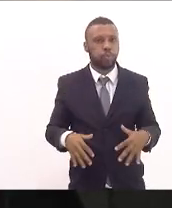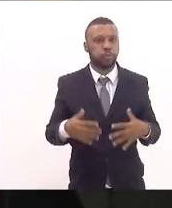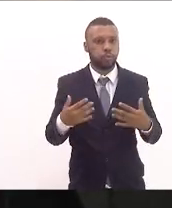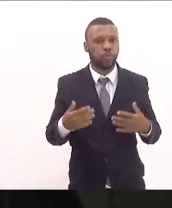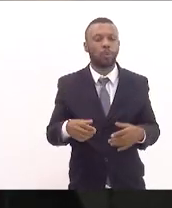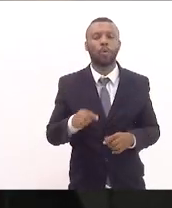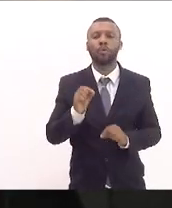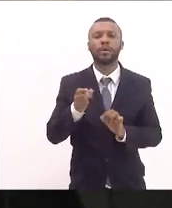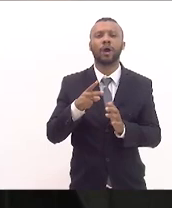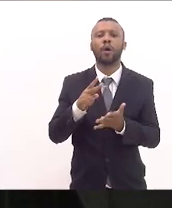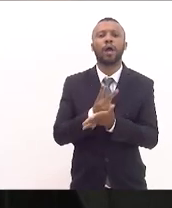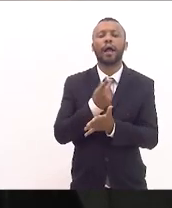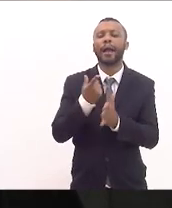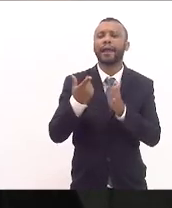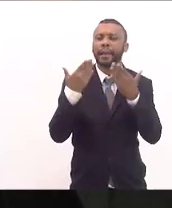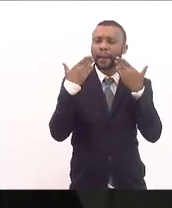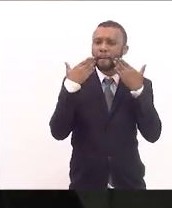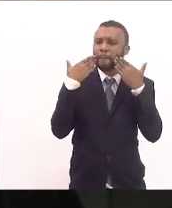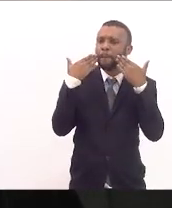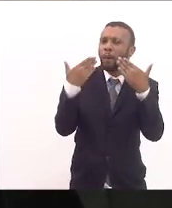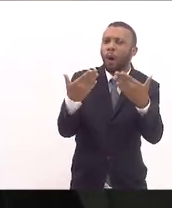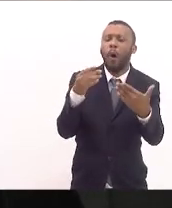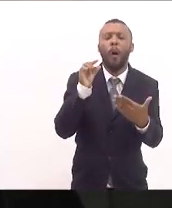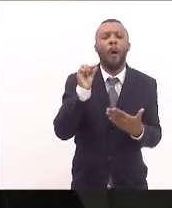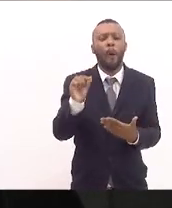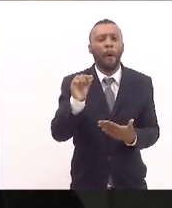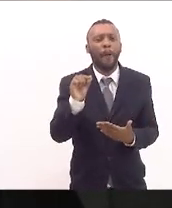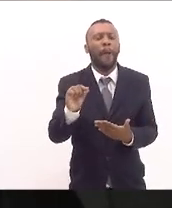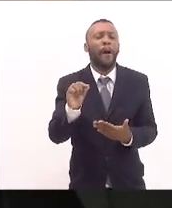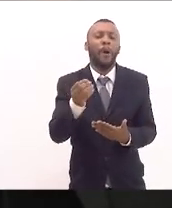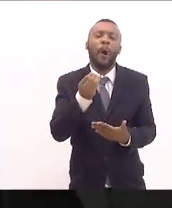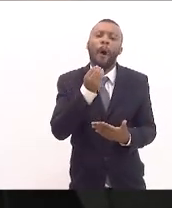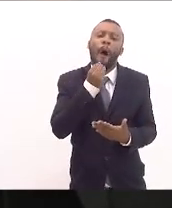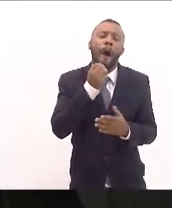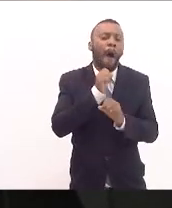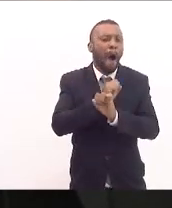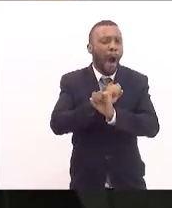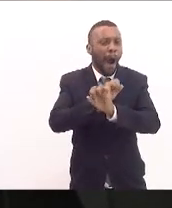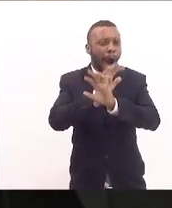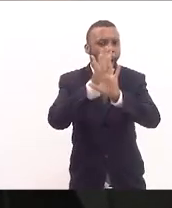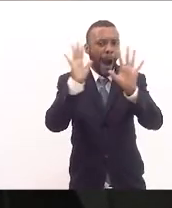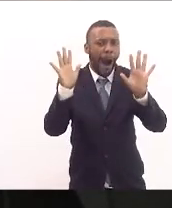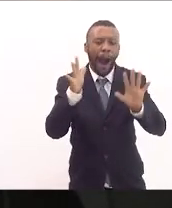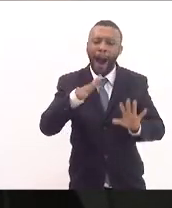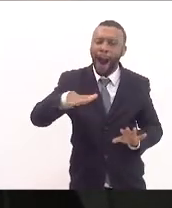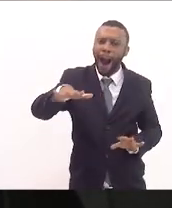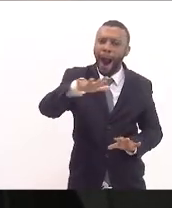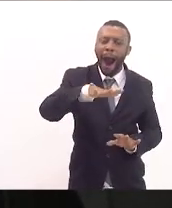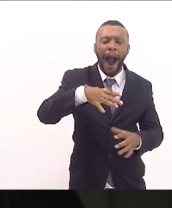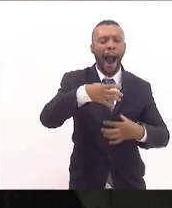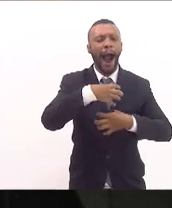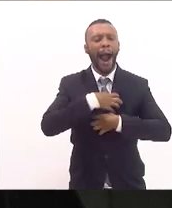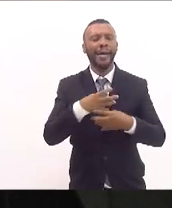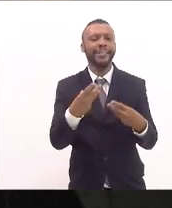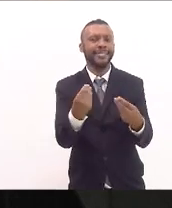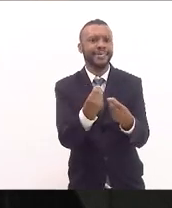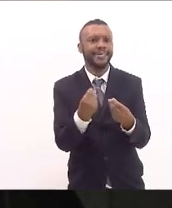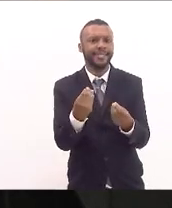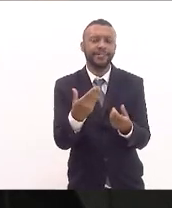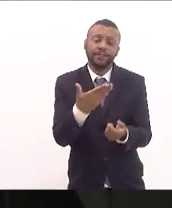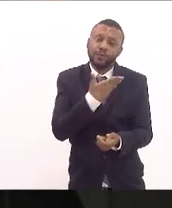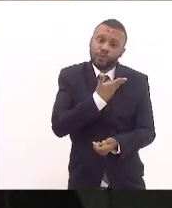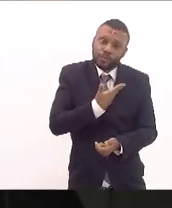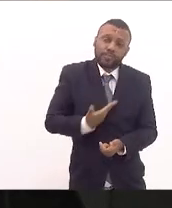e é que demonstra é claramente que a área mais sensível do